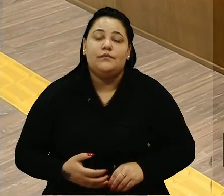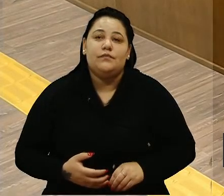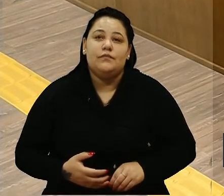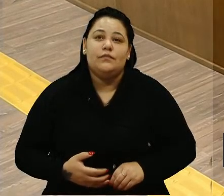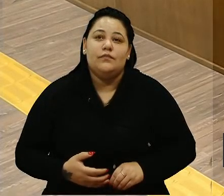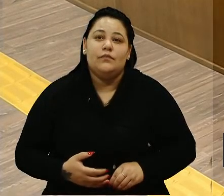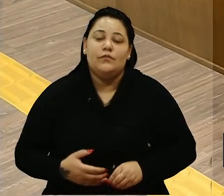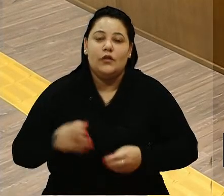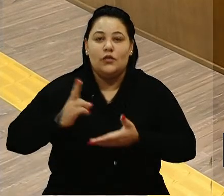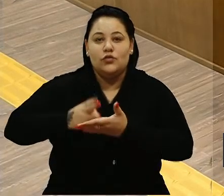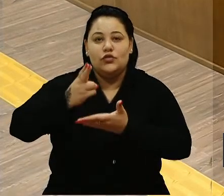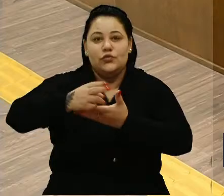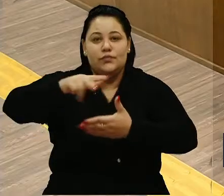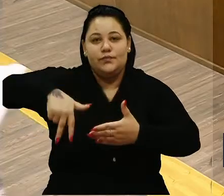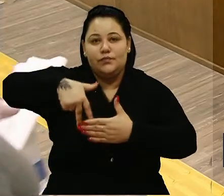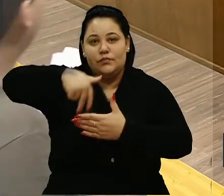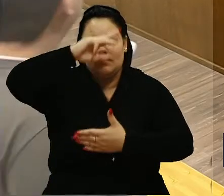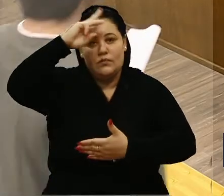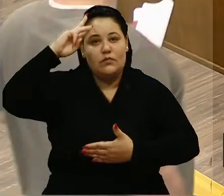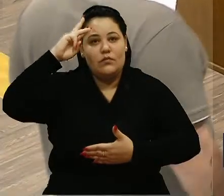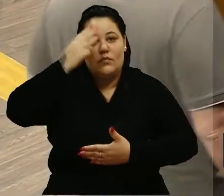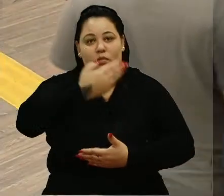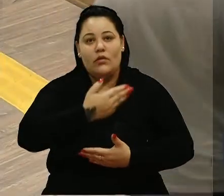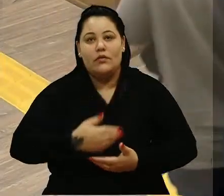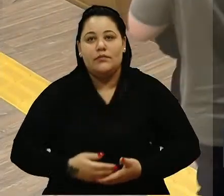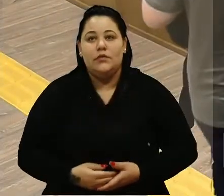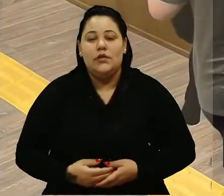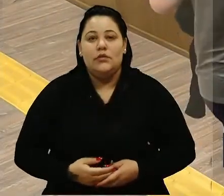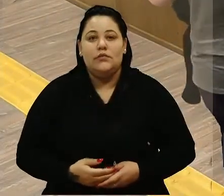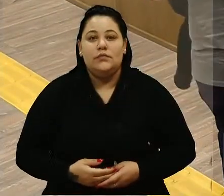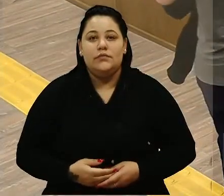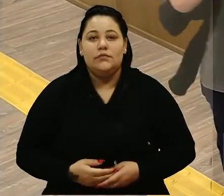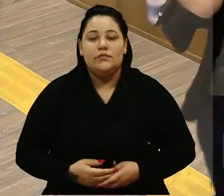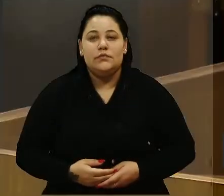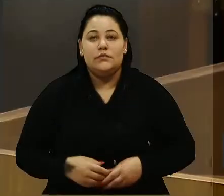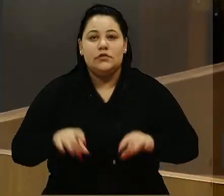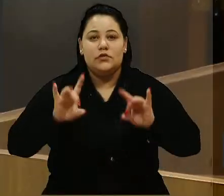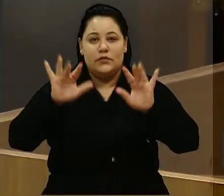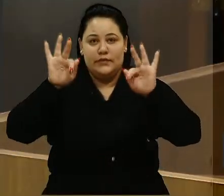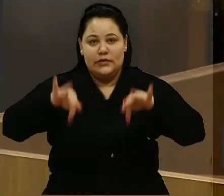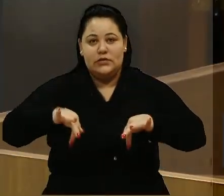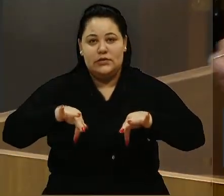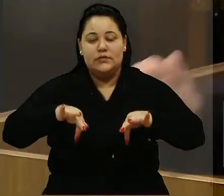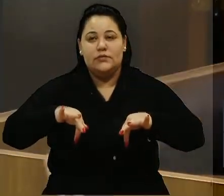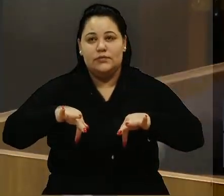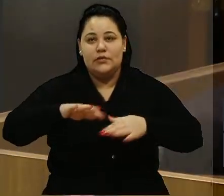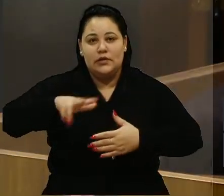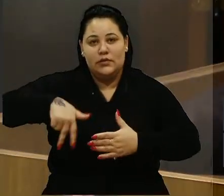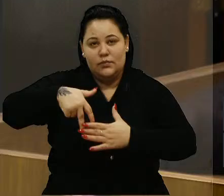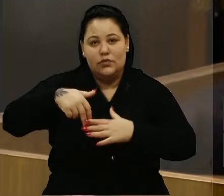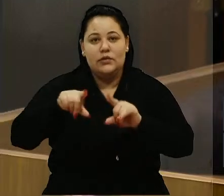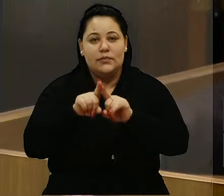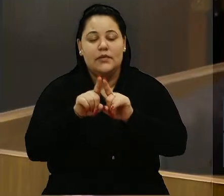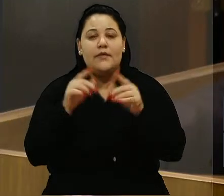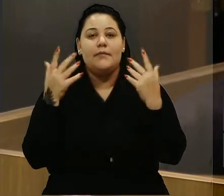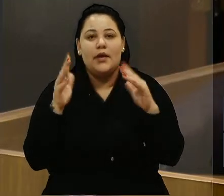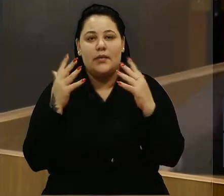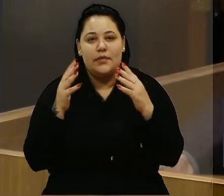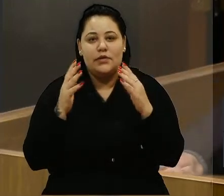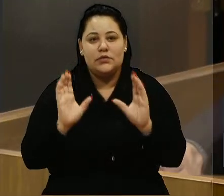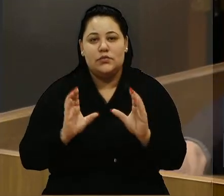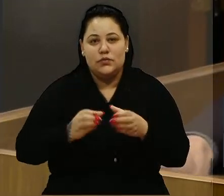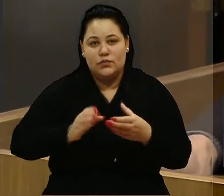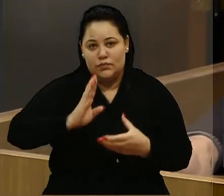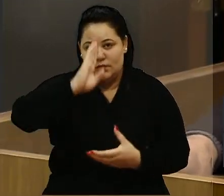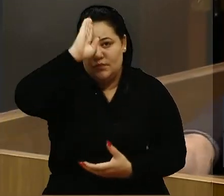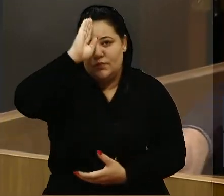Segue da tribuna o vereador Juliano Valim. Por favor, colegas. Só concluindo, então, a minha fala. Parabéns, então, aí ao Corpo de Bombeiros